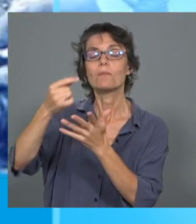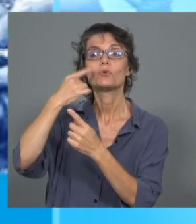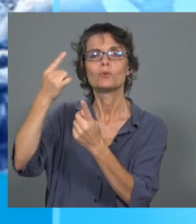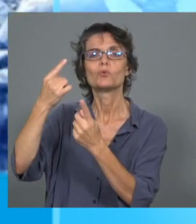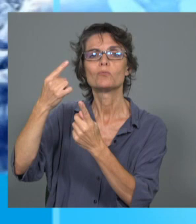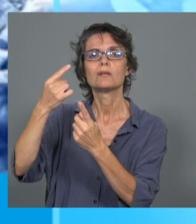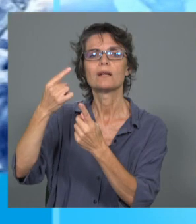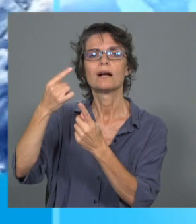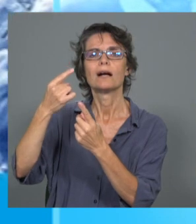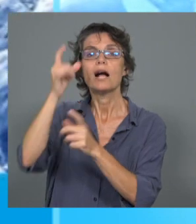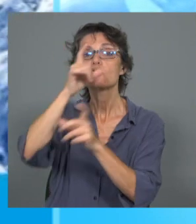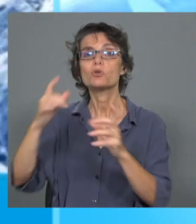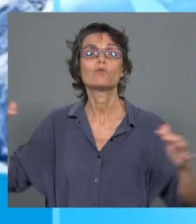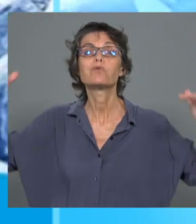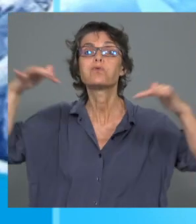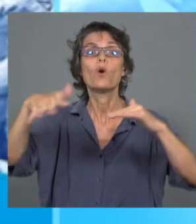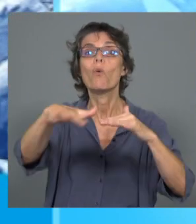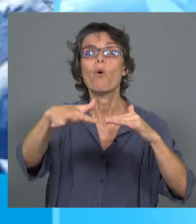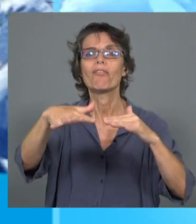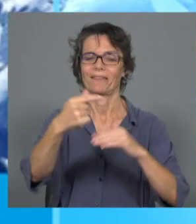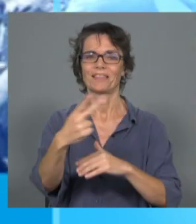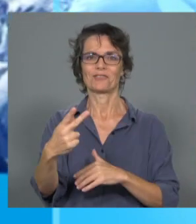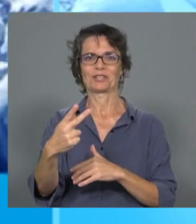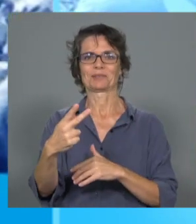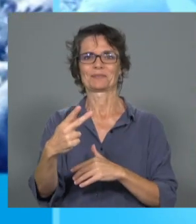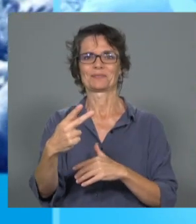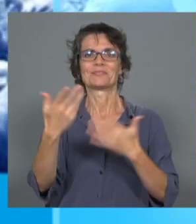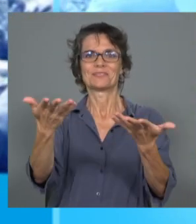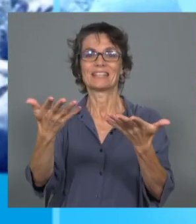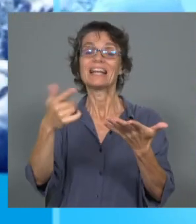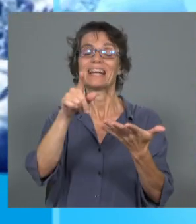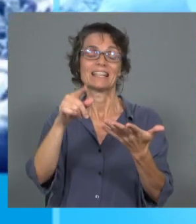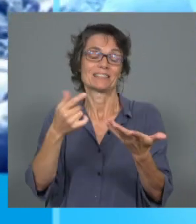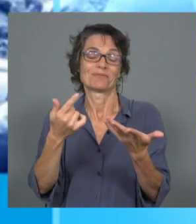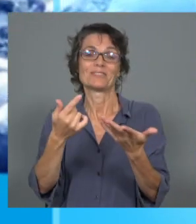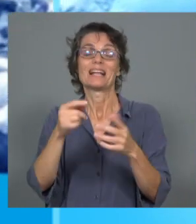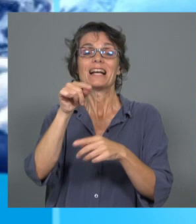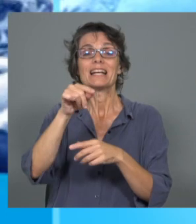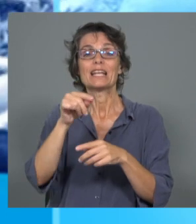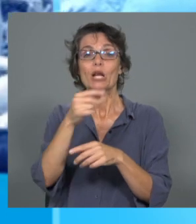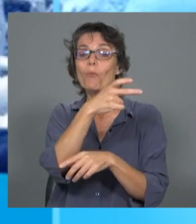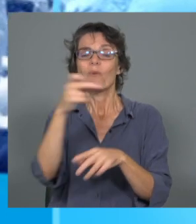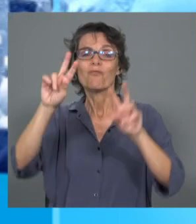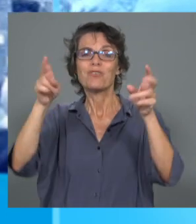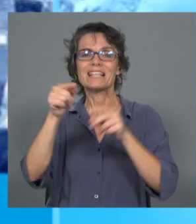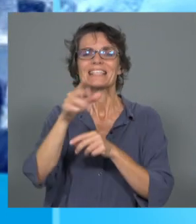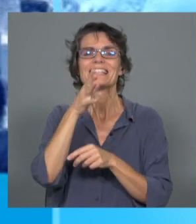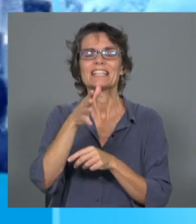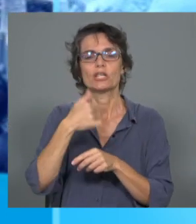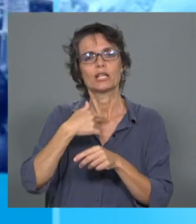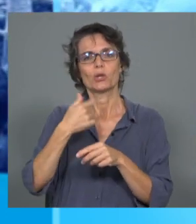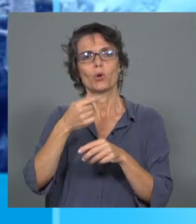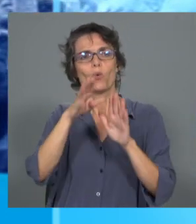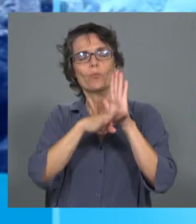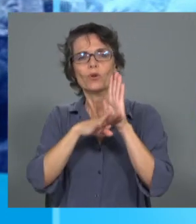E, portanto, em vez de fazer o programa à porta da Igreja, foi fazer o programa para a porta do mundo, nas palavras dele. Eu julgo que este modelo